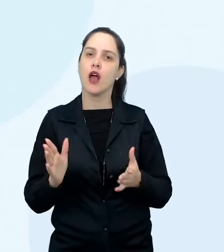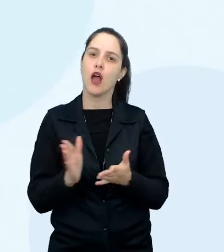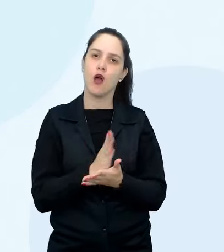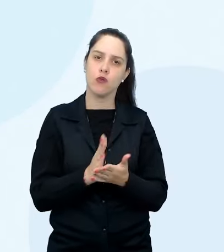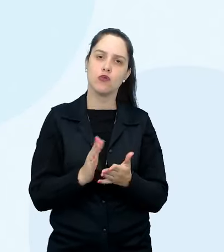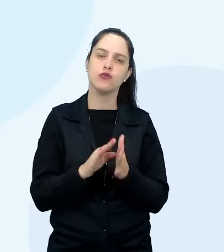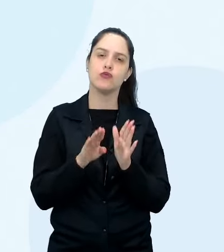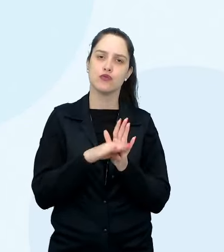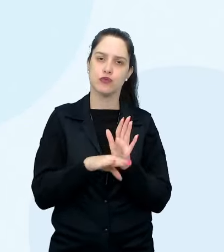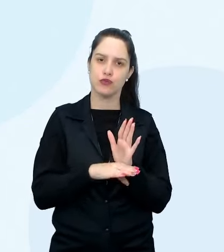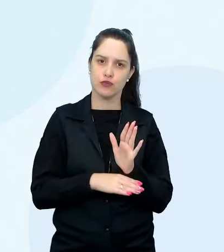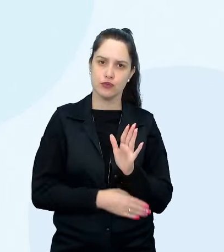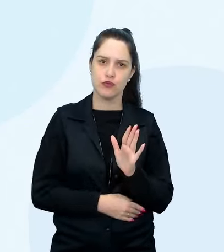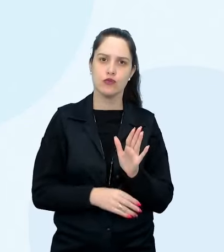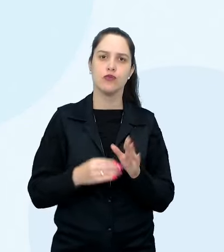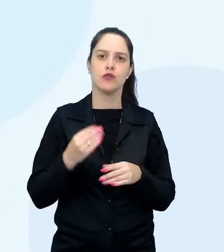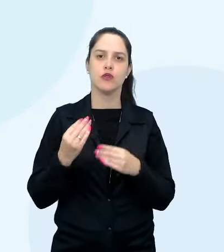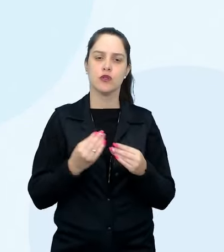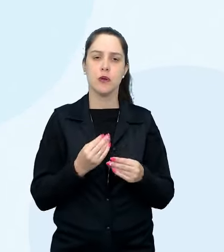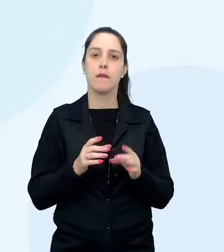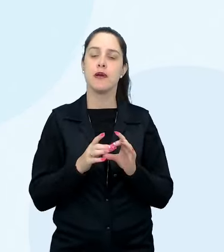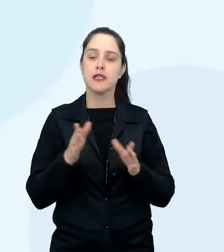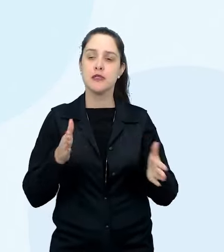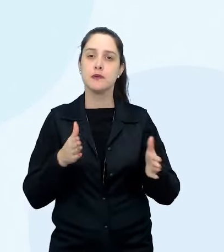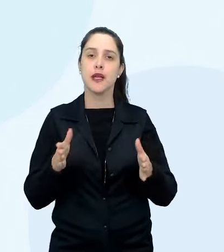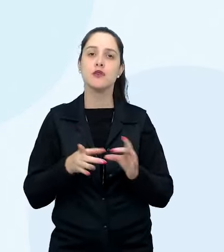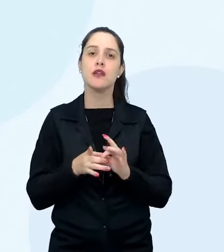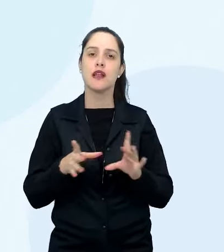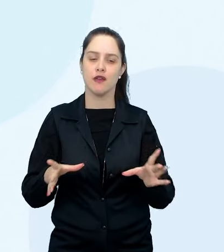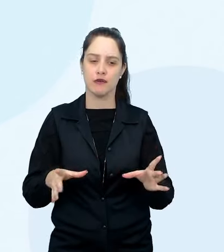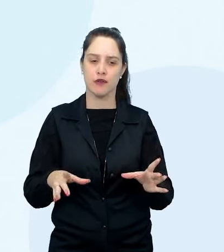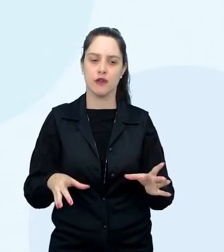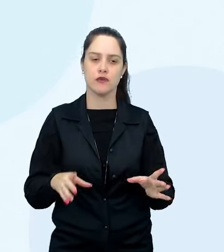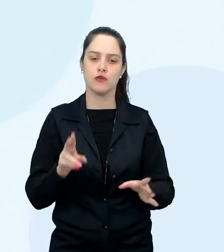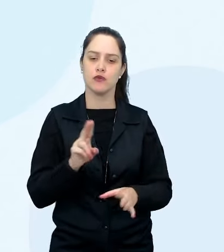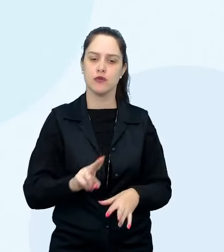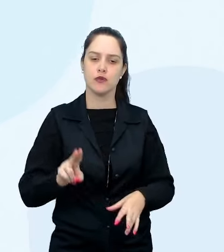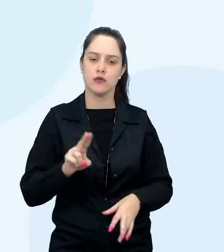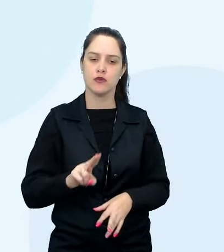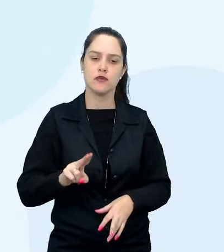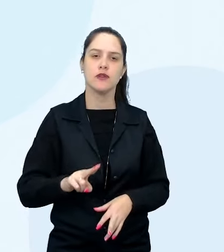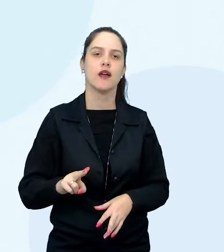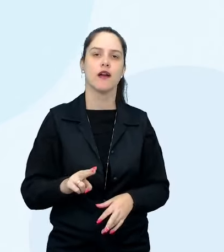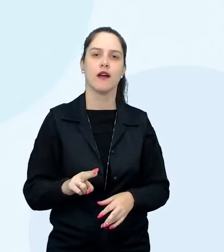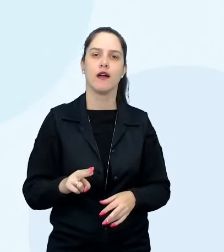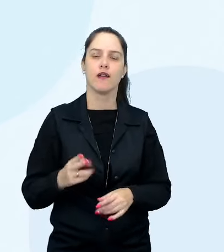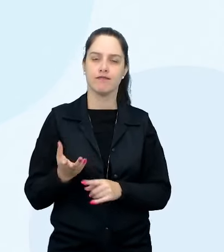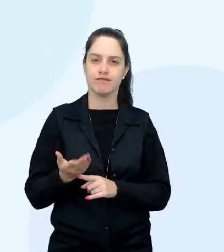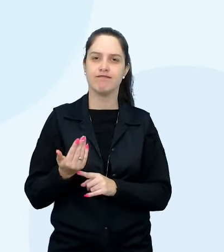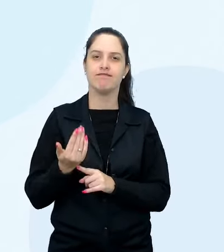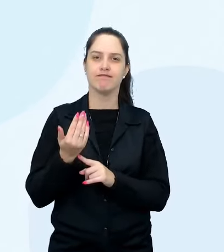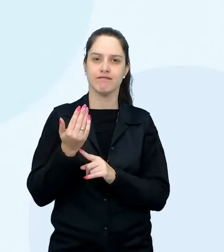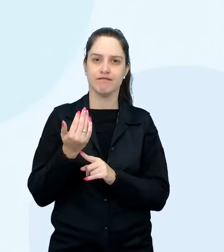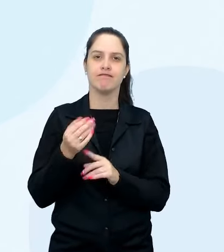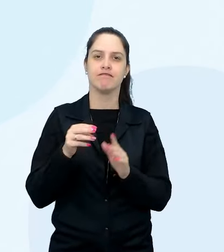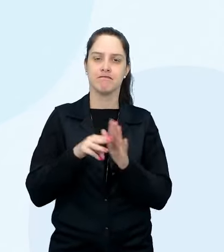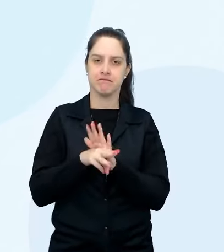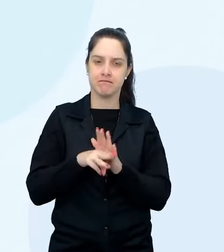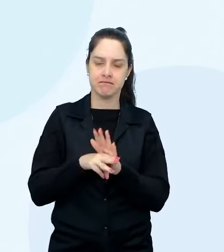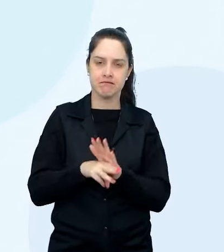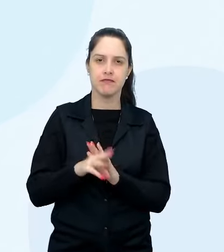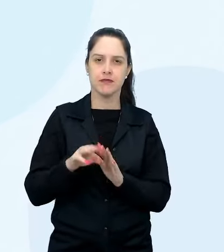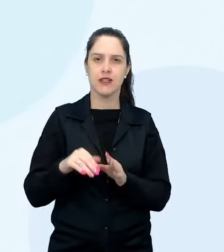métodos que nos facilita, que podem ou não usar a tecnologia, dependendo da adaptação desse método.